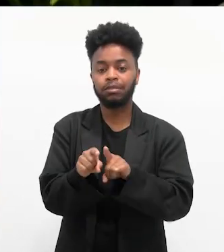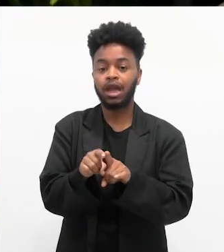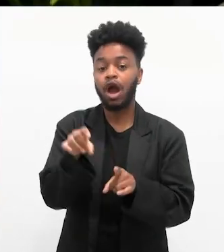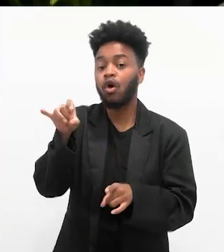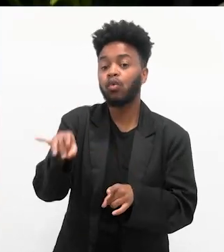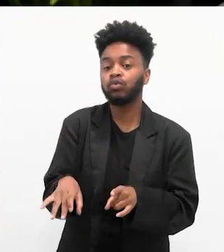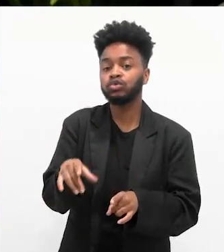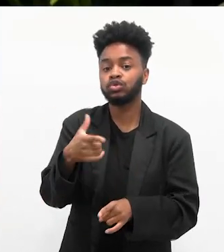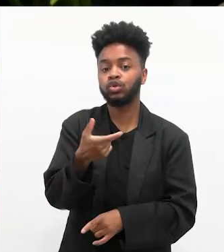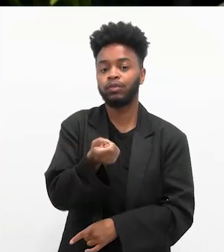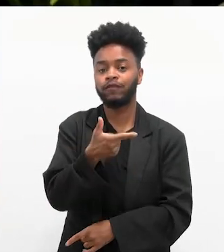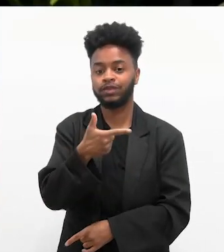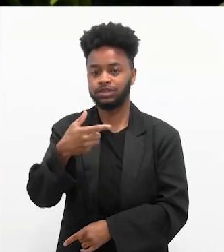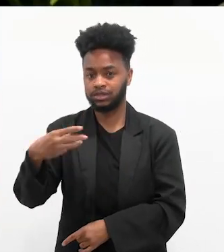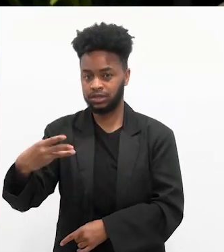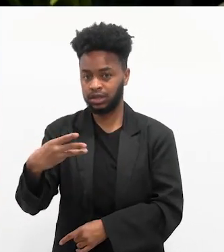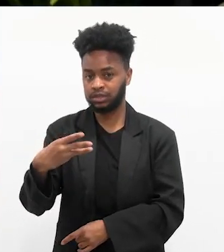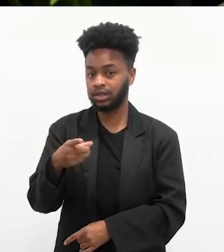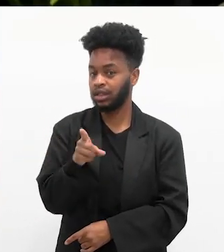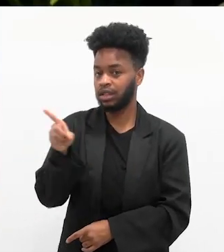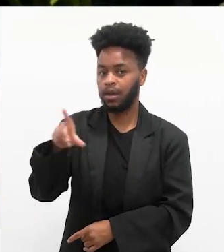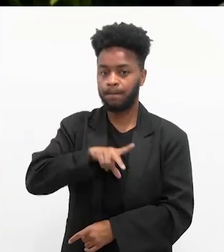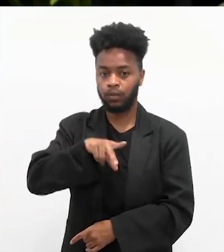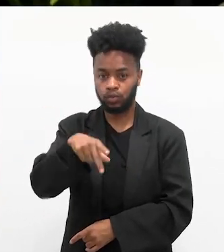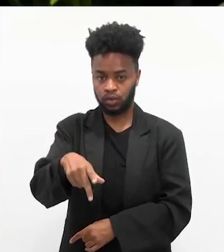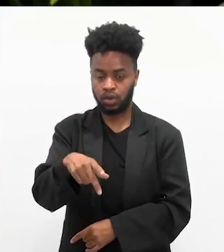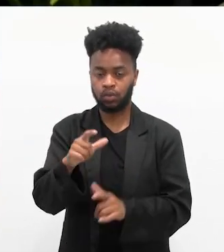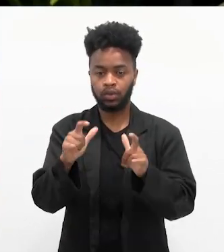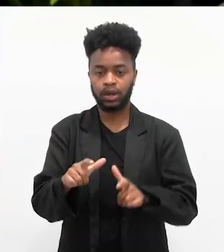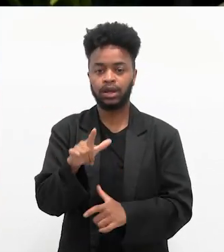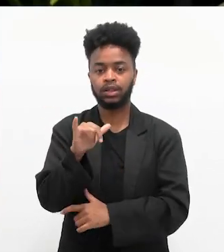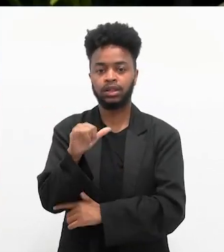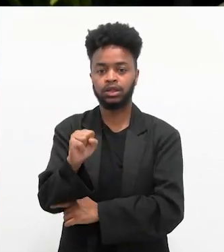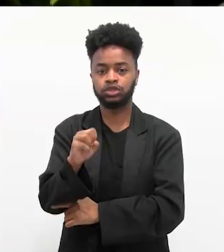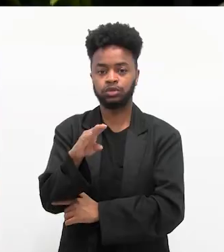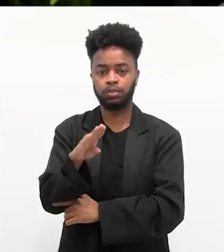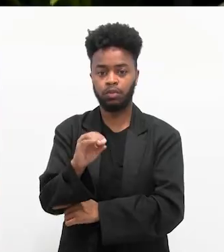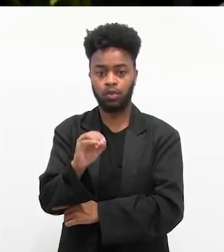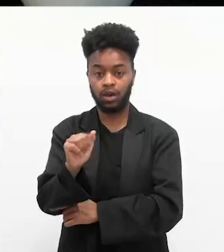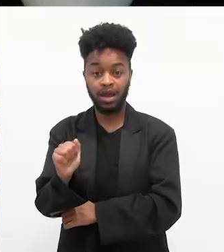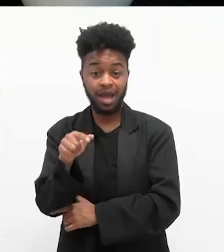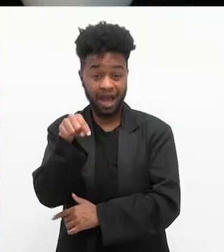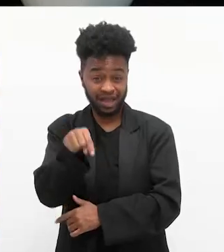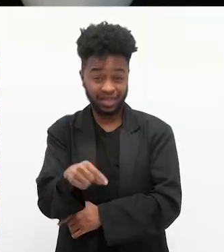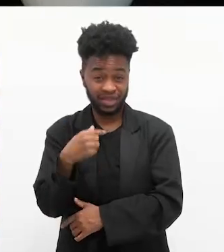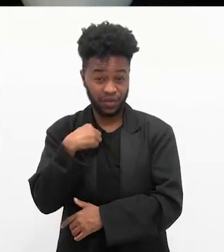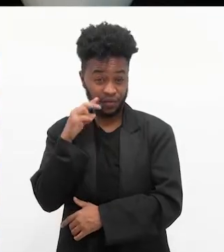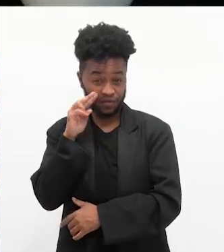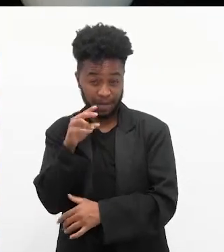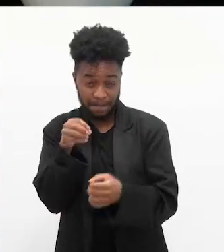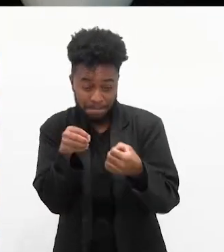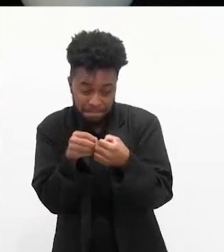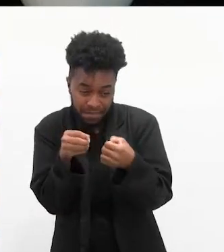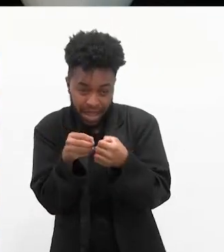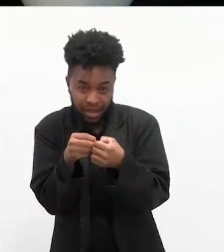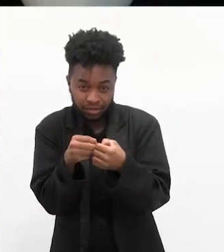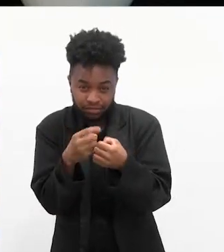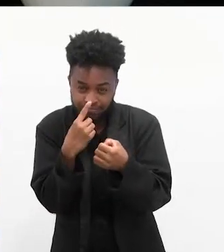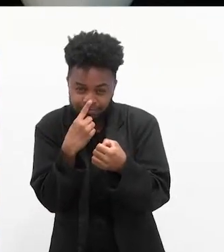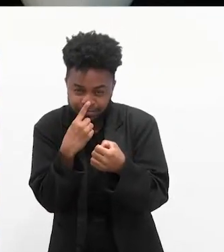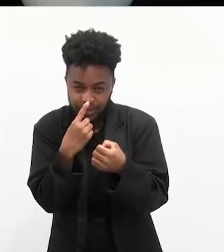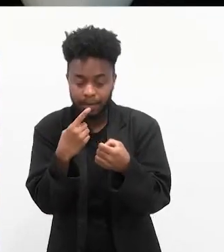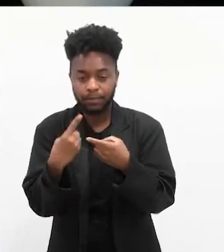no Rio. Certo. E na última, em 2023, lá em Portugal, em Lisboa. Se aqui eu vi o Papa